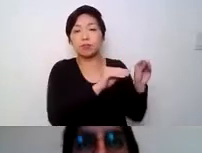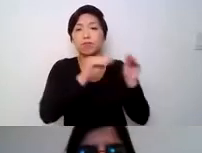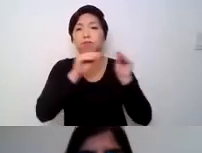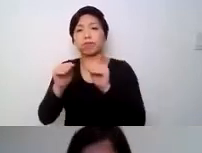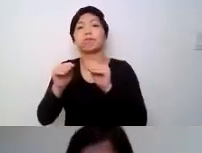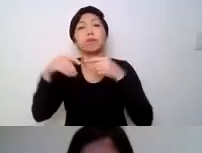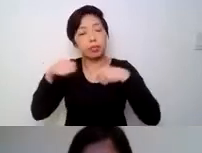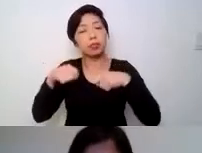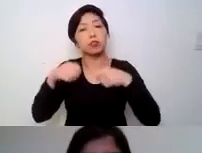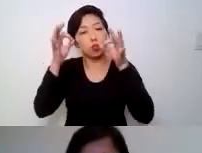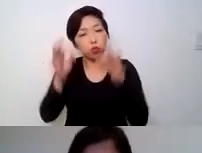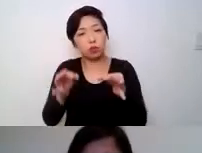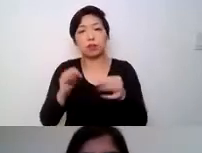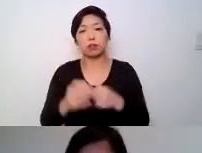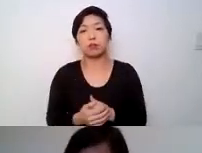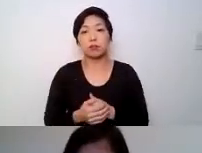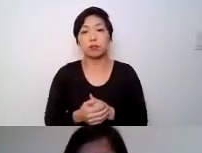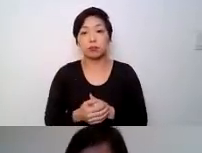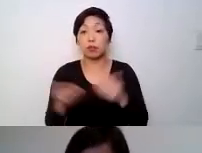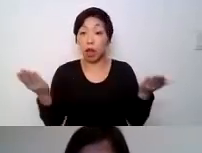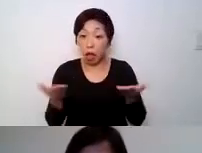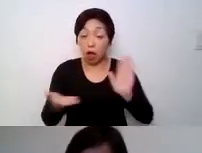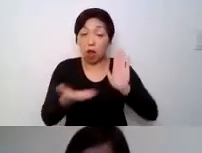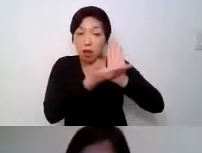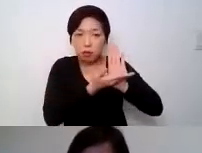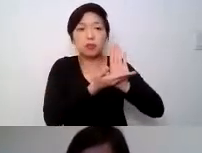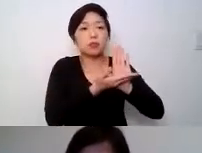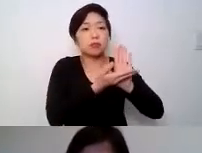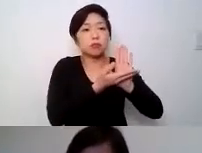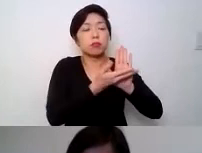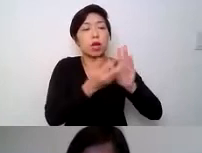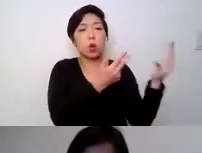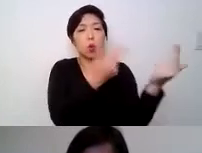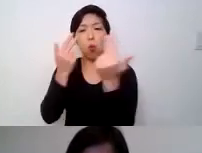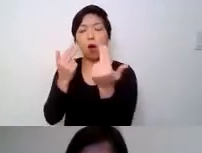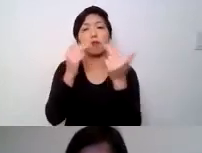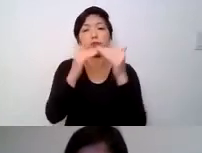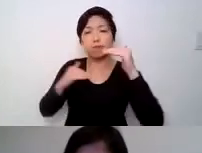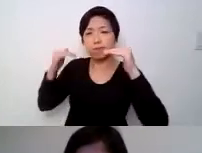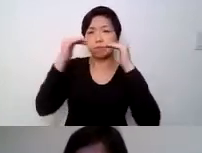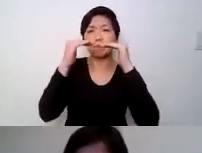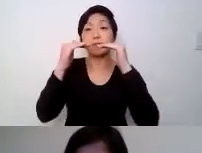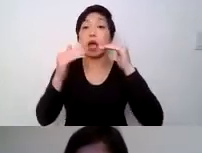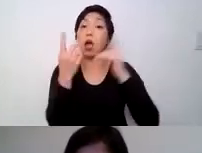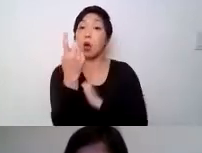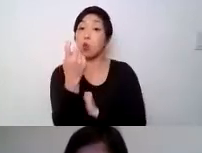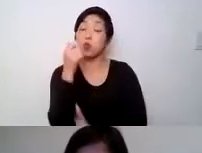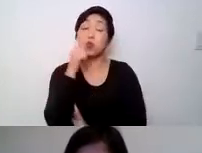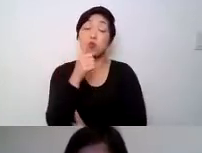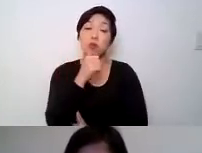deve estar agora sim a Lina está entre os grandes arquitetos ela inclusive por enquanto é a única mulher que a gente achou